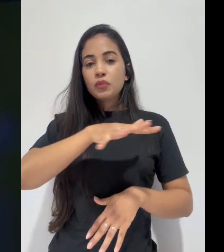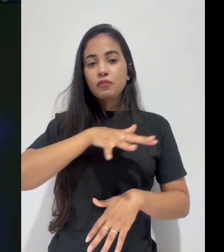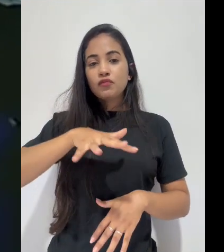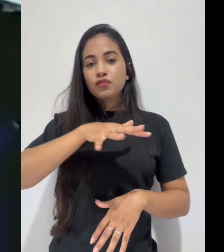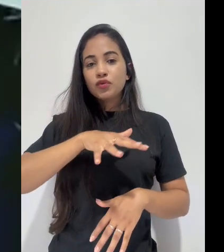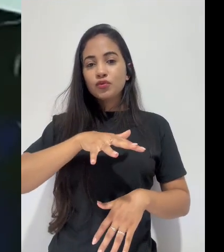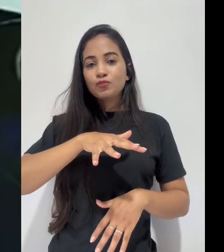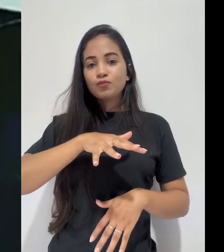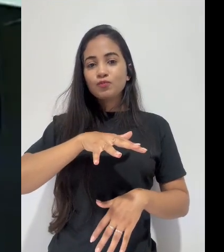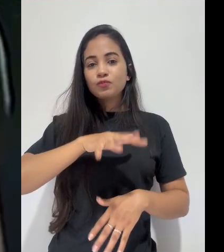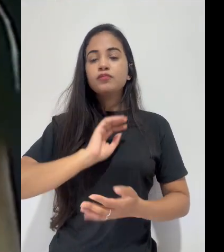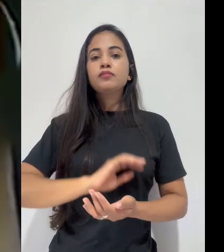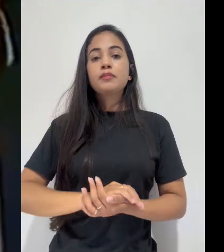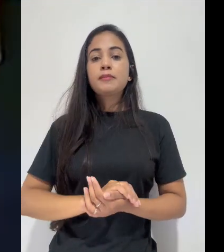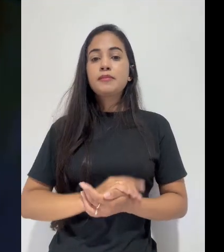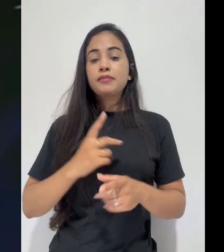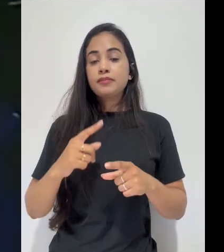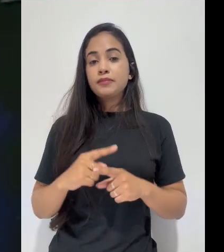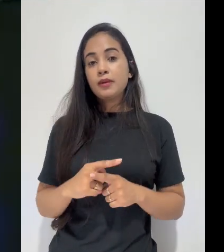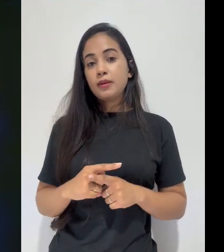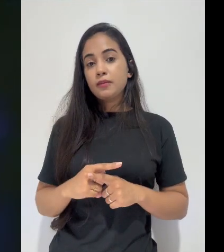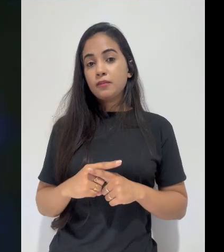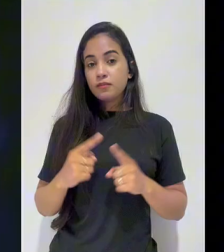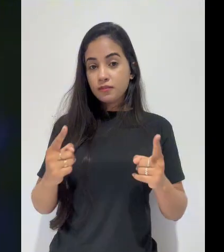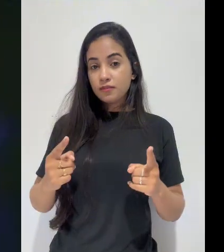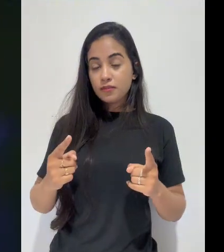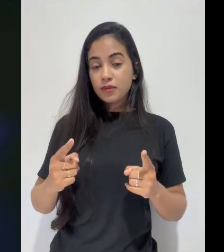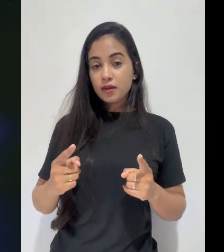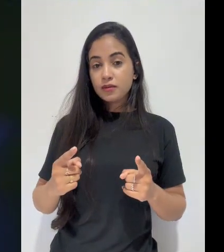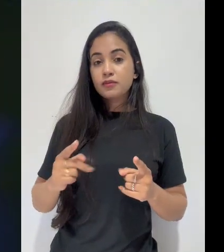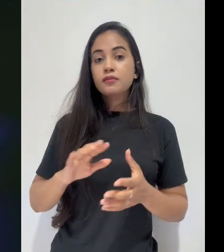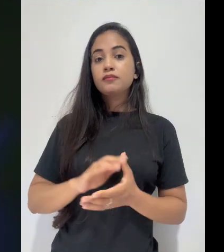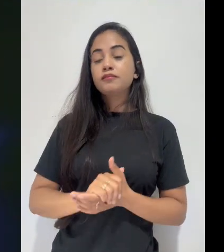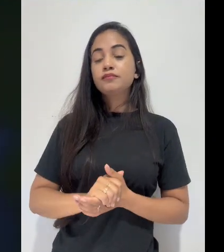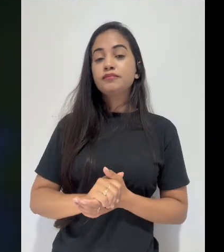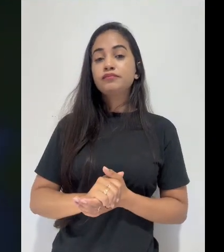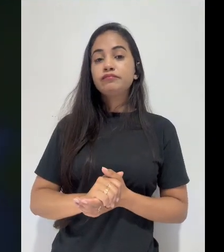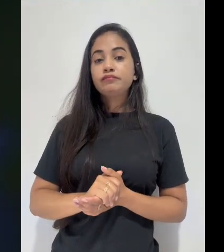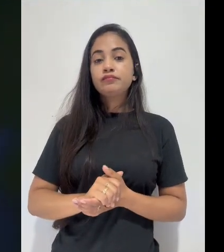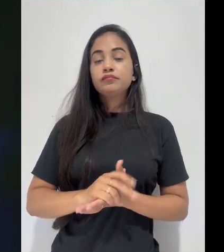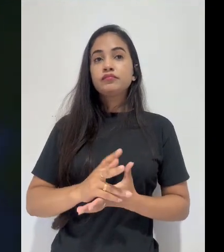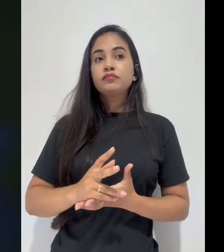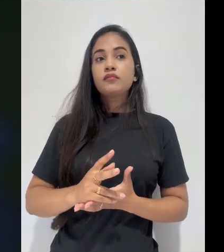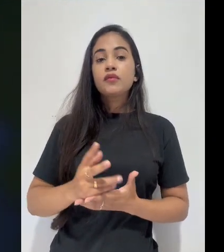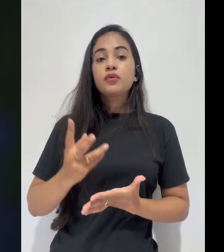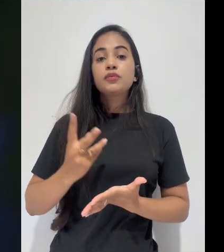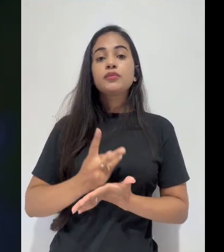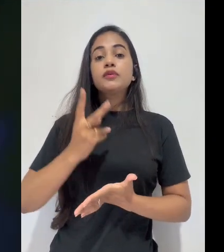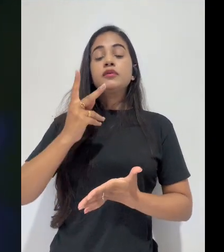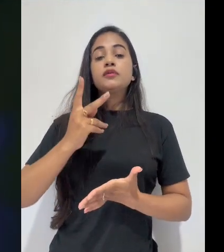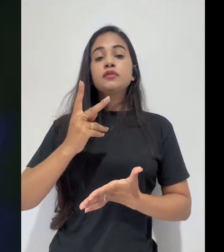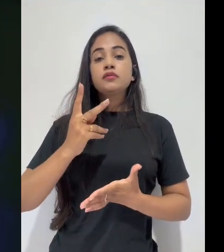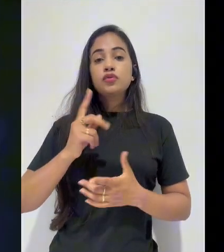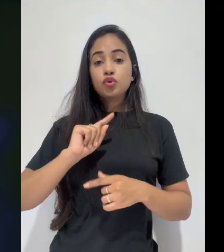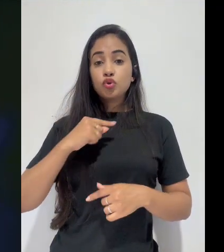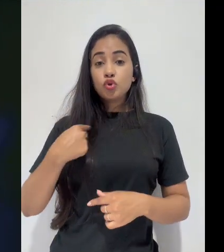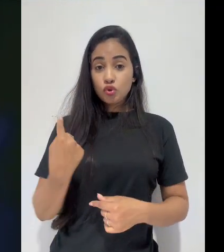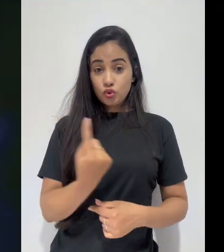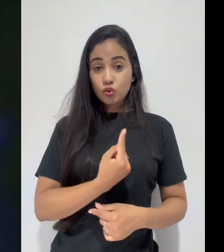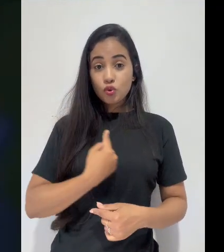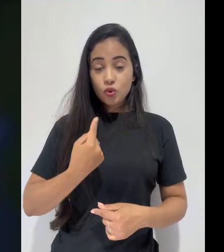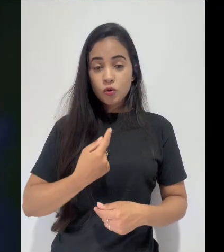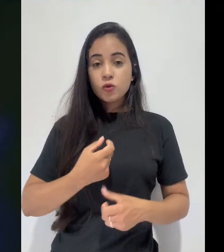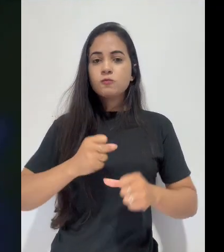colocadas pelo movimento social. Mas... apesar dessa limitação,